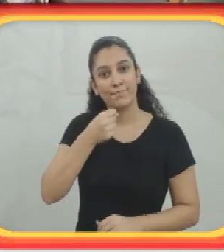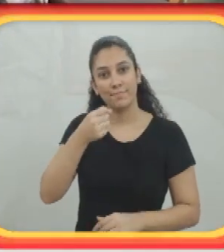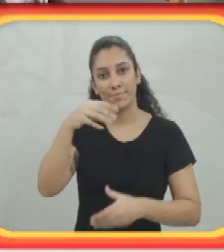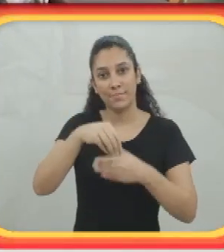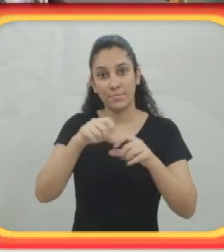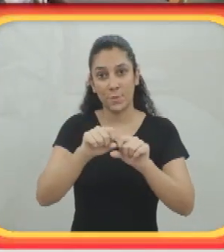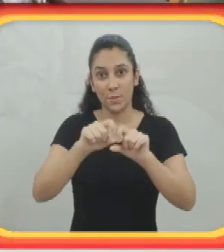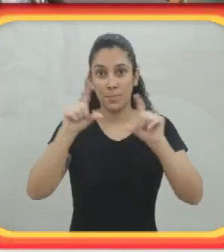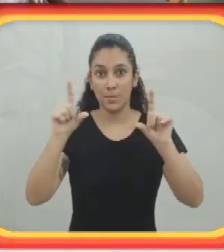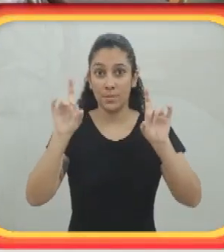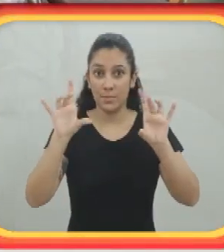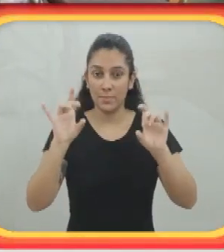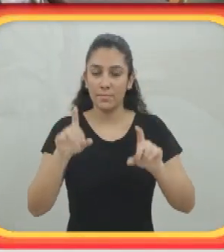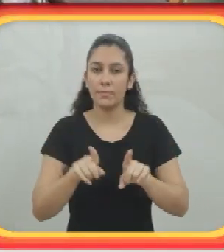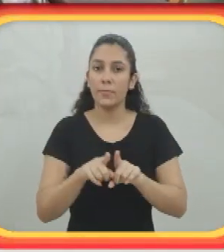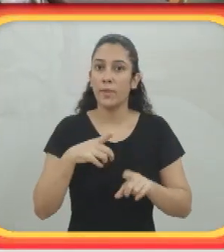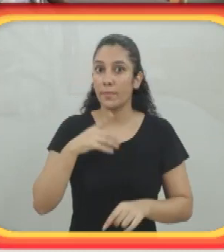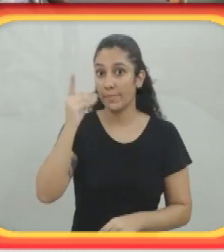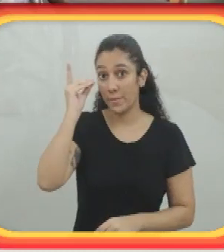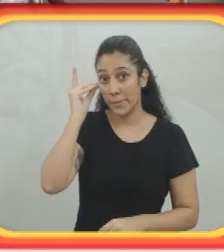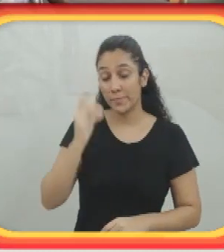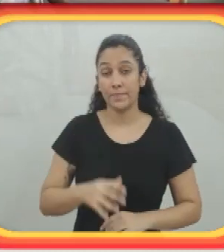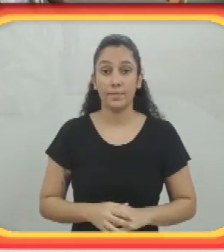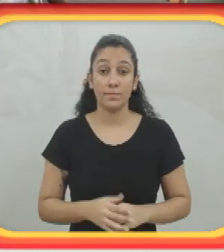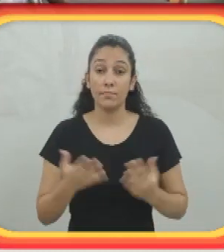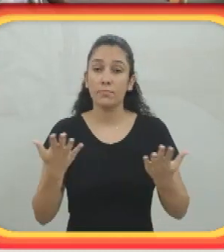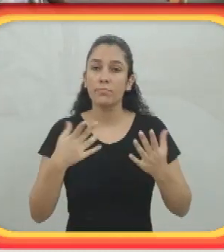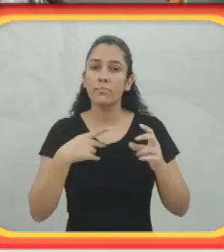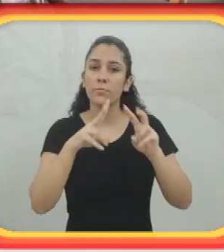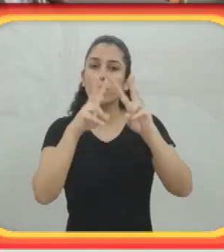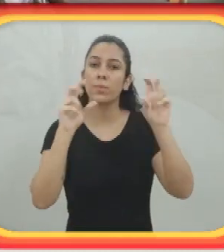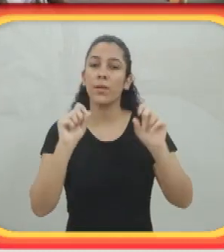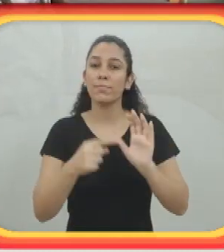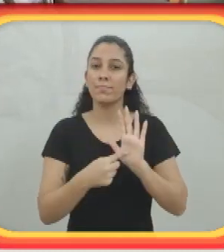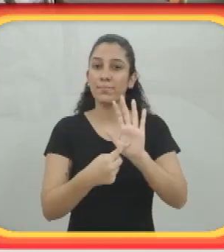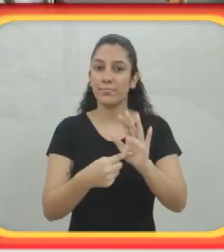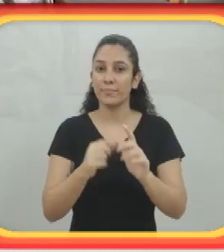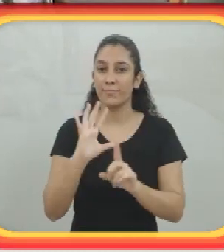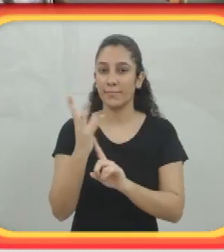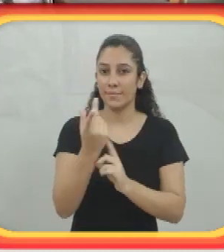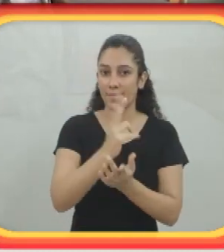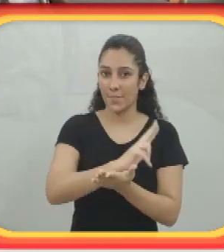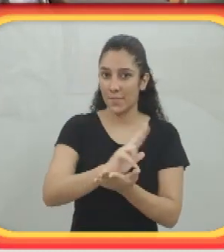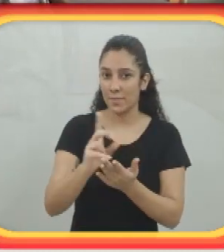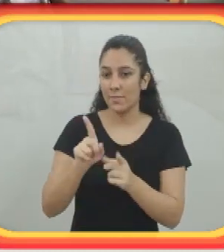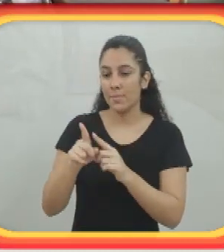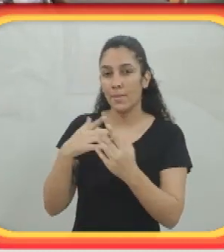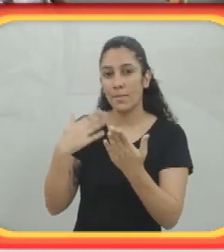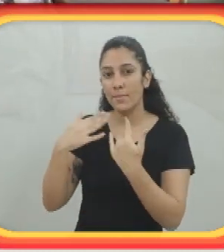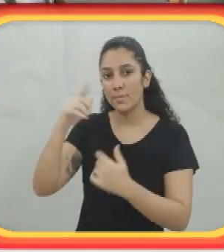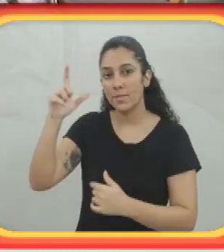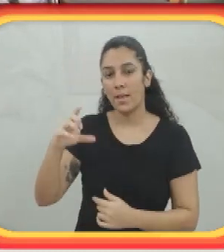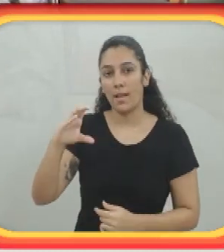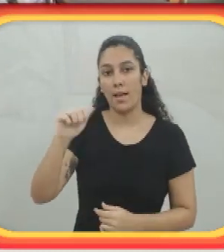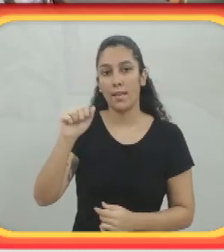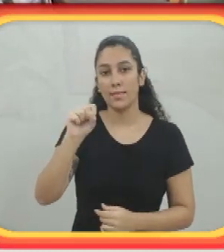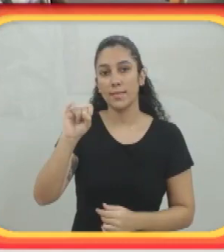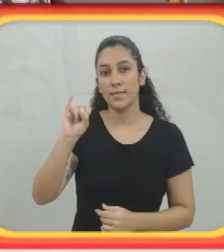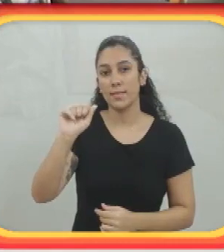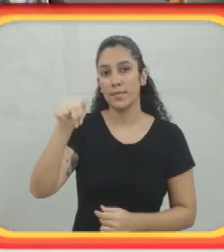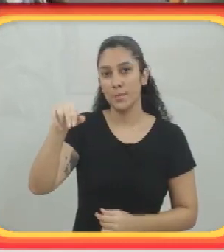Fernanda Honorato, sou repórter do programa especial e tenho a síndrome de Down. E hoje, na nossa